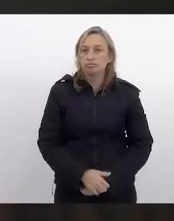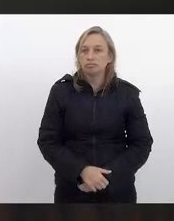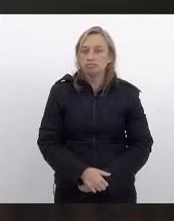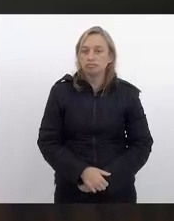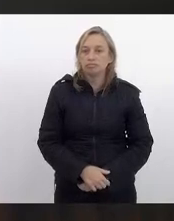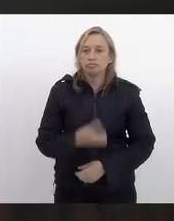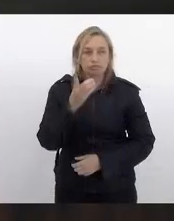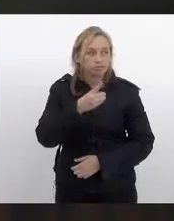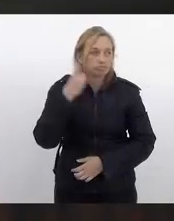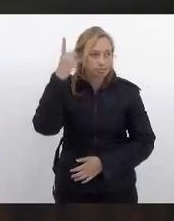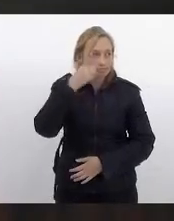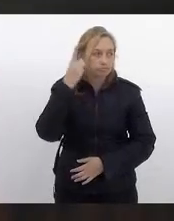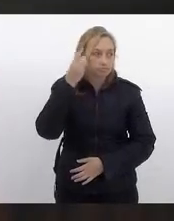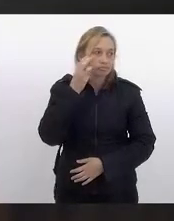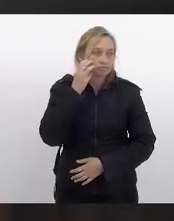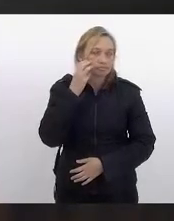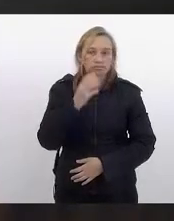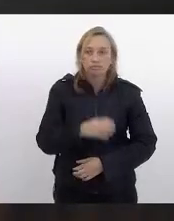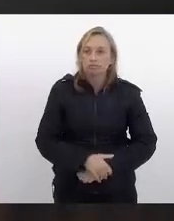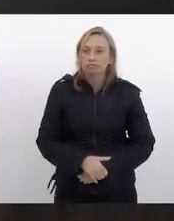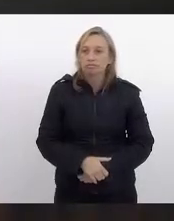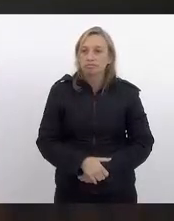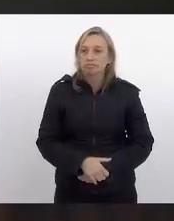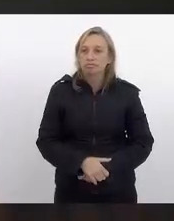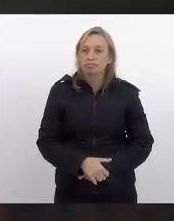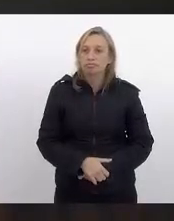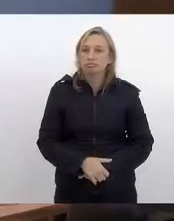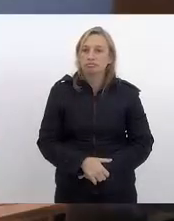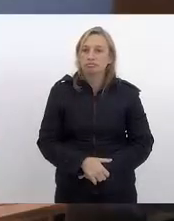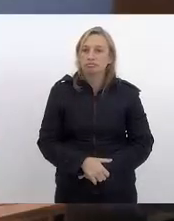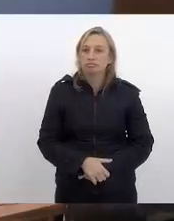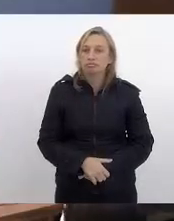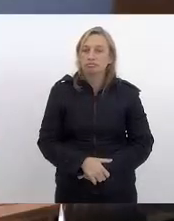discutir o Deputado waldeck Carneiro